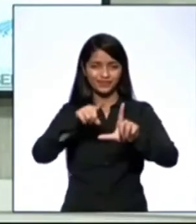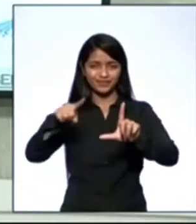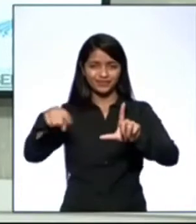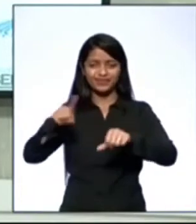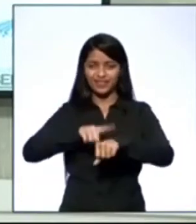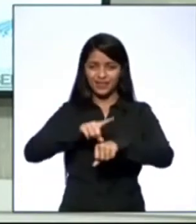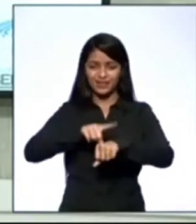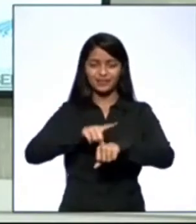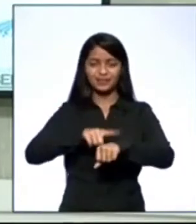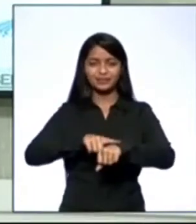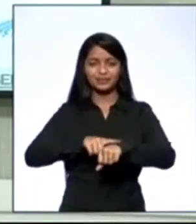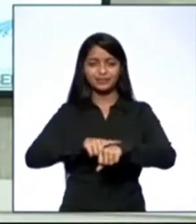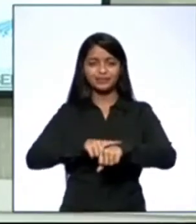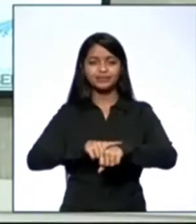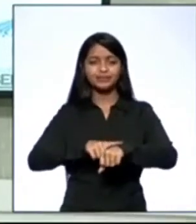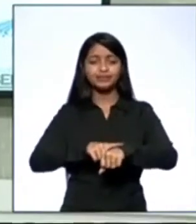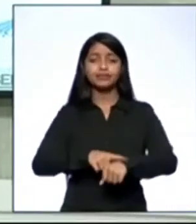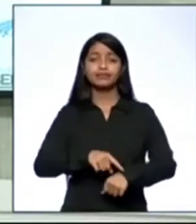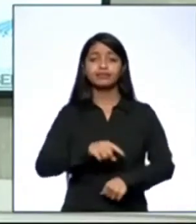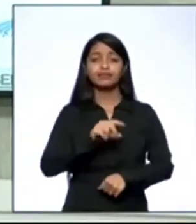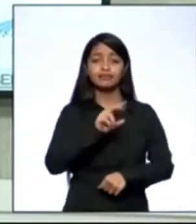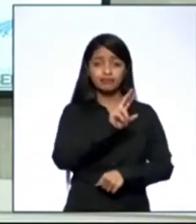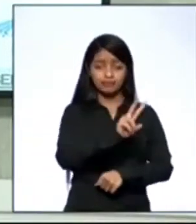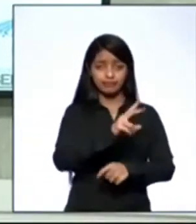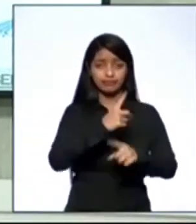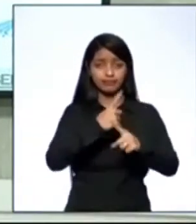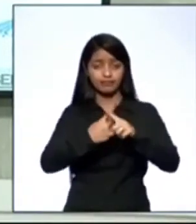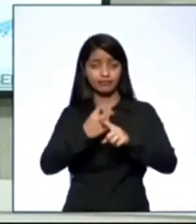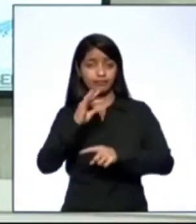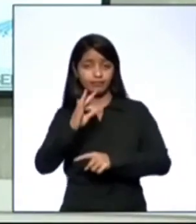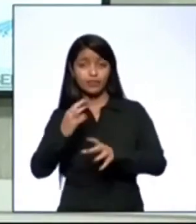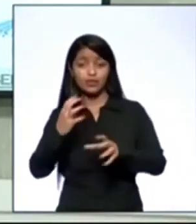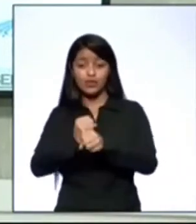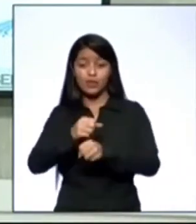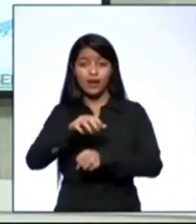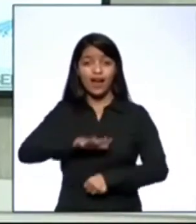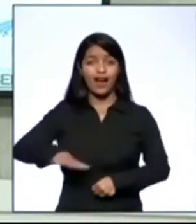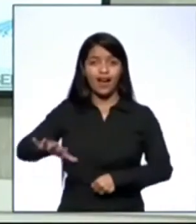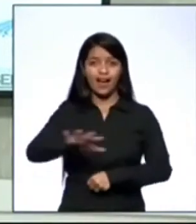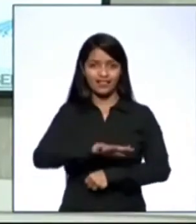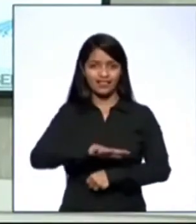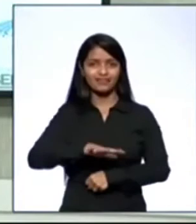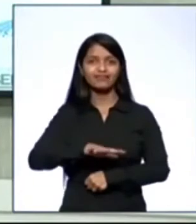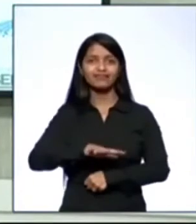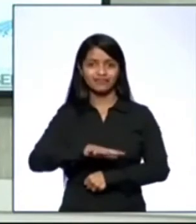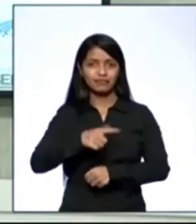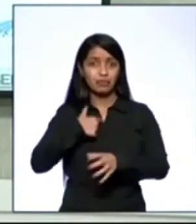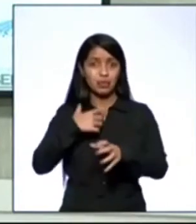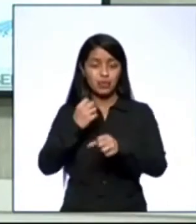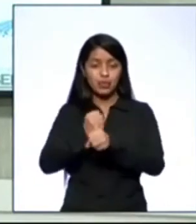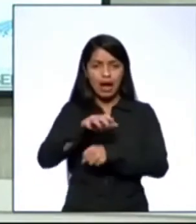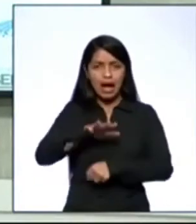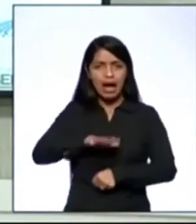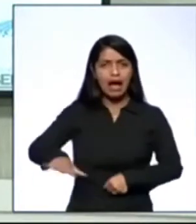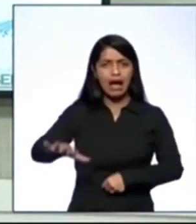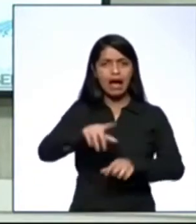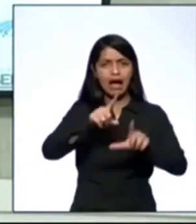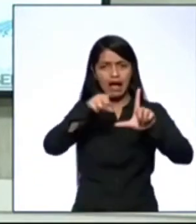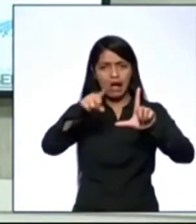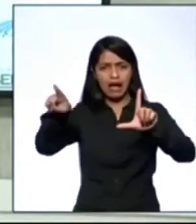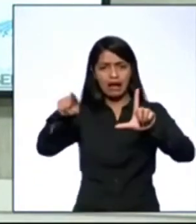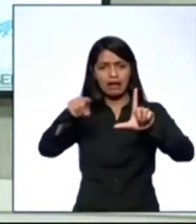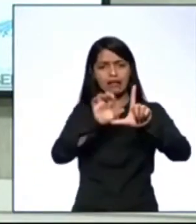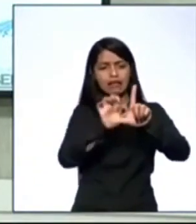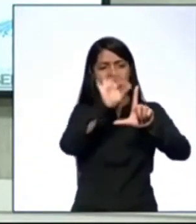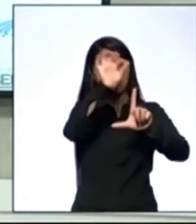Uma base vezes a altura dá o quê? Dá área. Então, se você calcular a área entre o gráfico de velocidade e o eixo dos